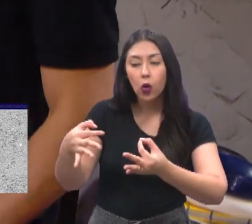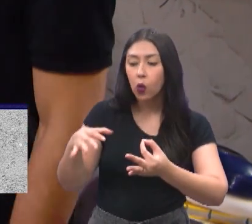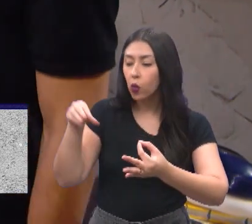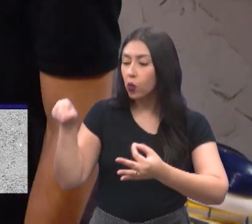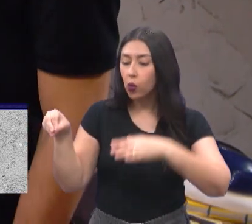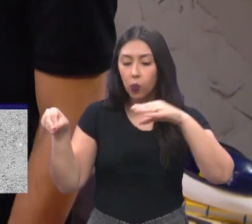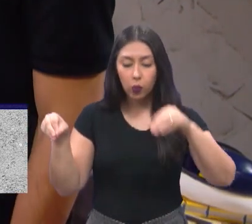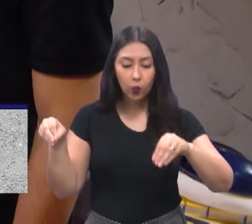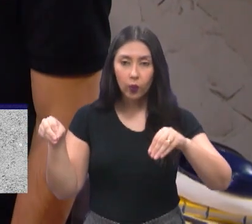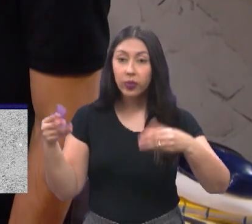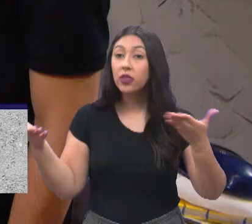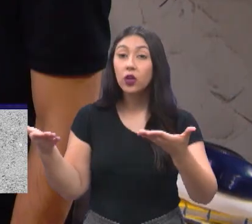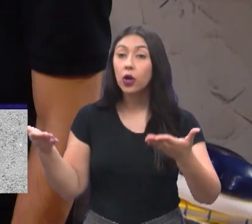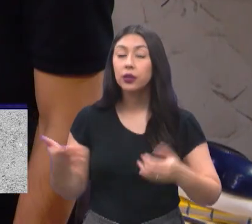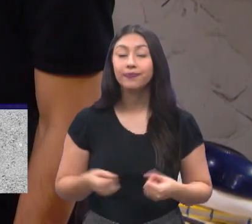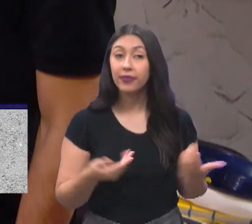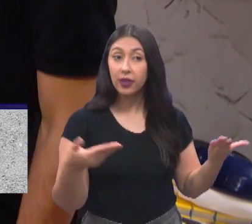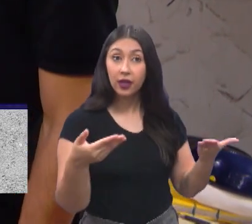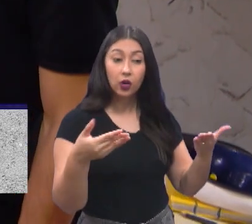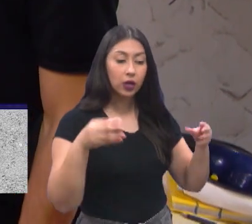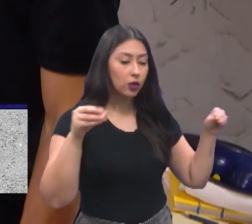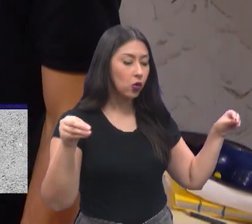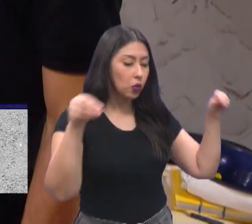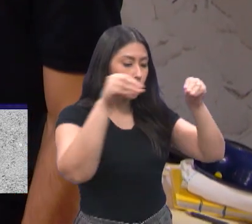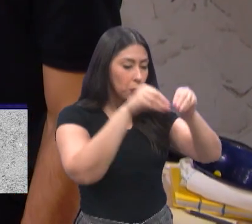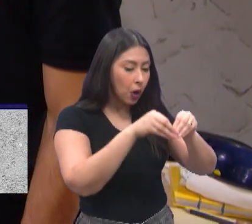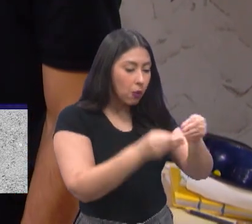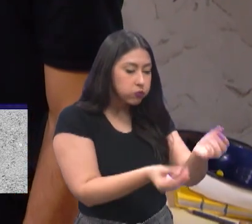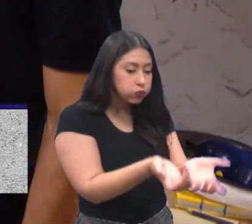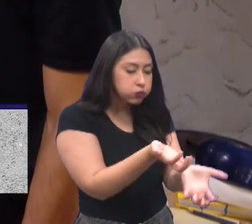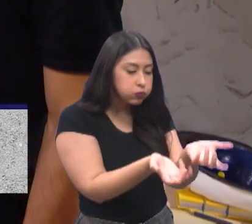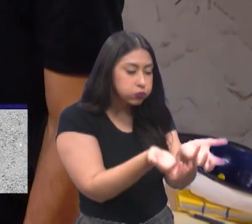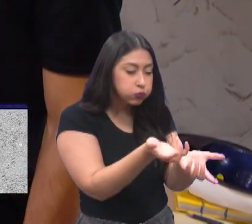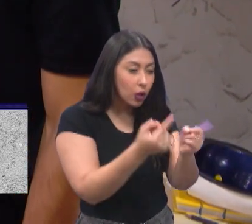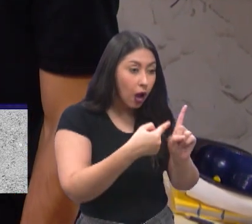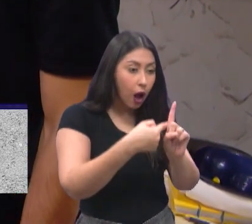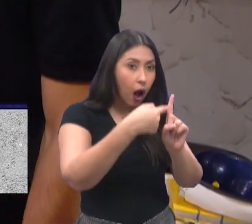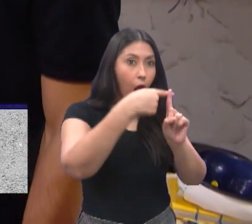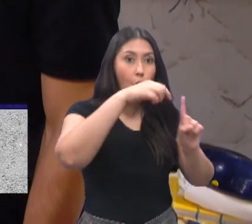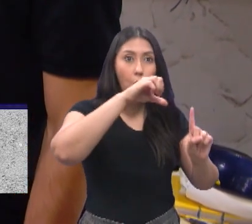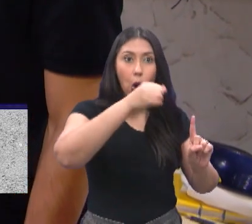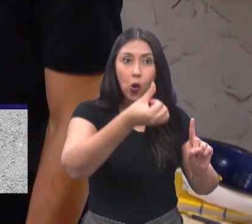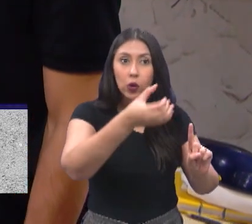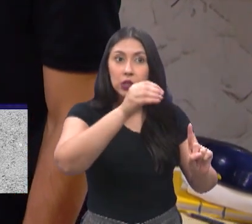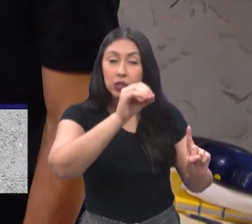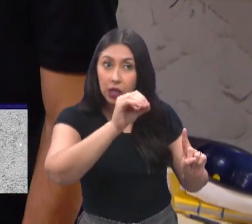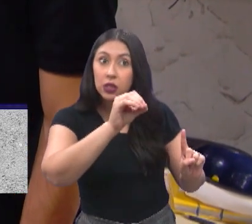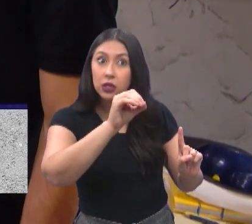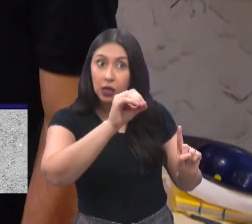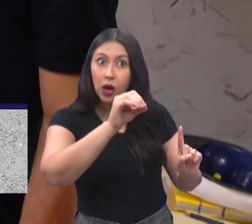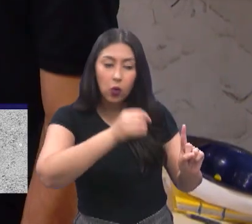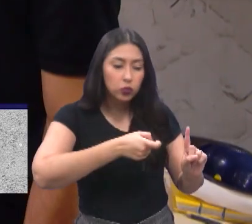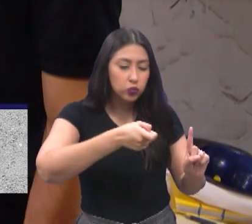o próximo passo, Camila? O próximo passo é fundir. Nós vamos levar uma temperatura de 960 graus no maçarico